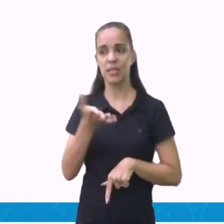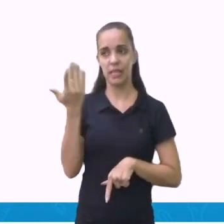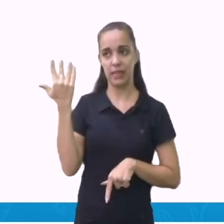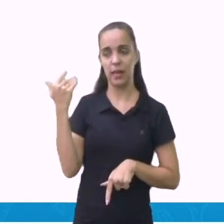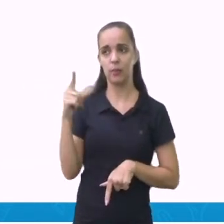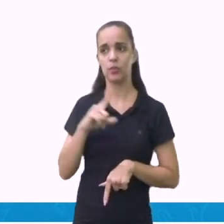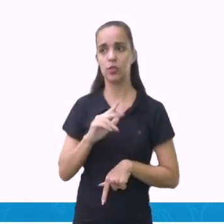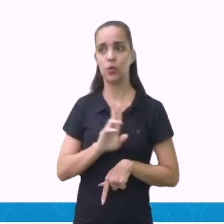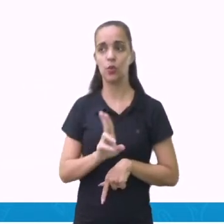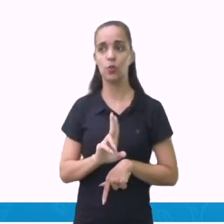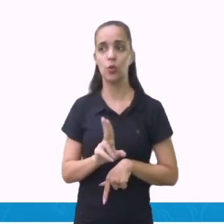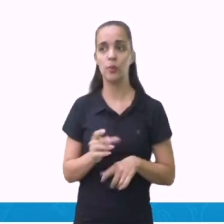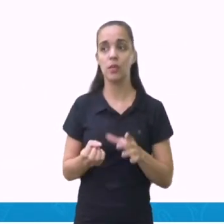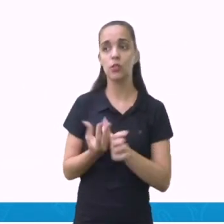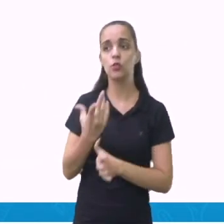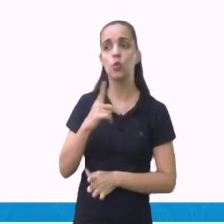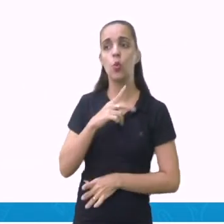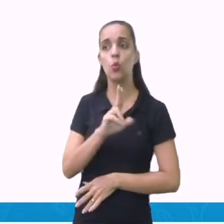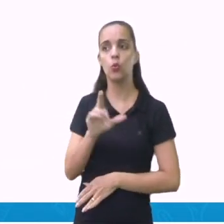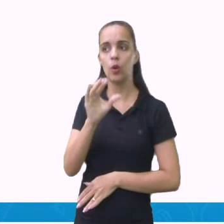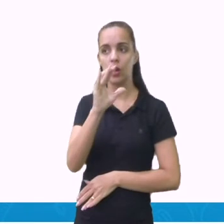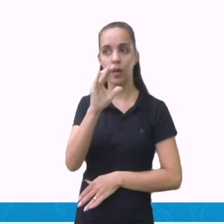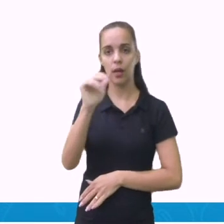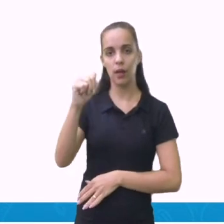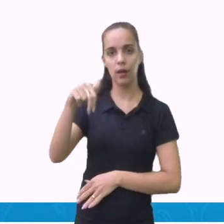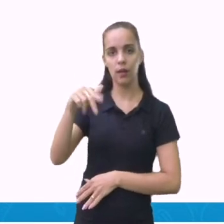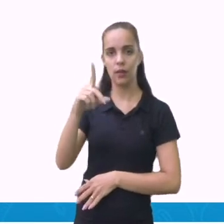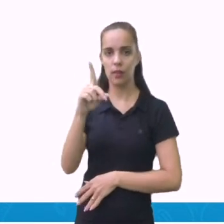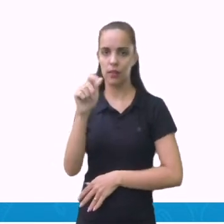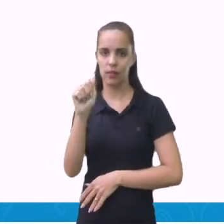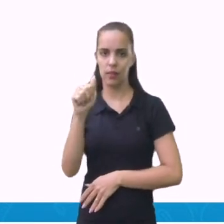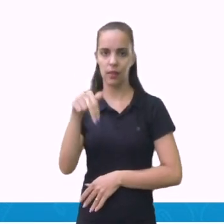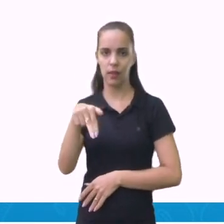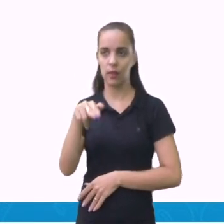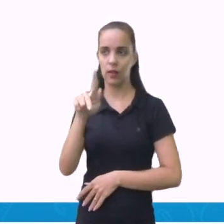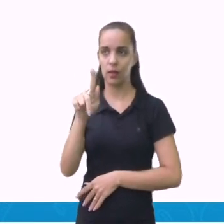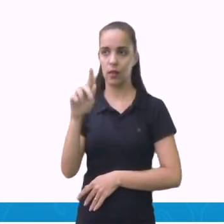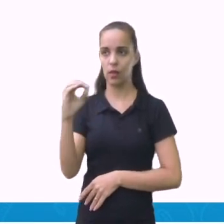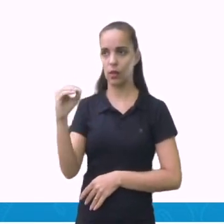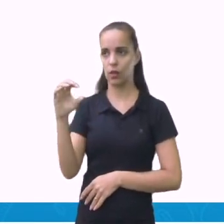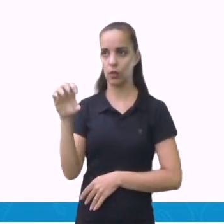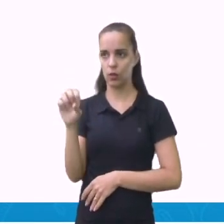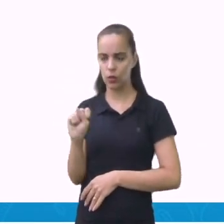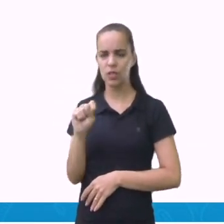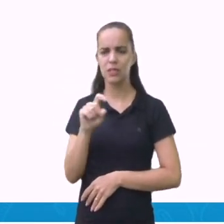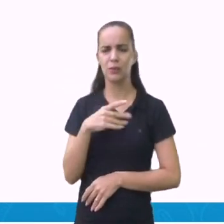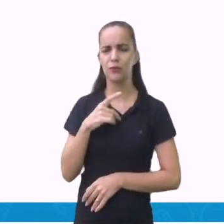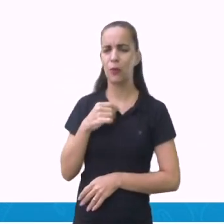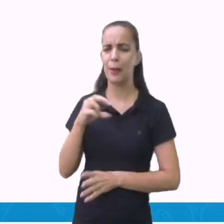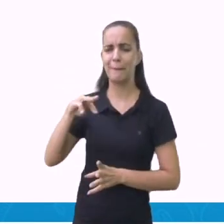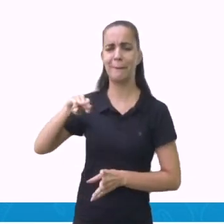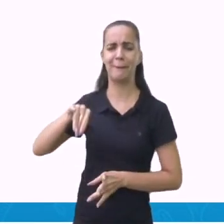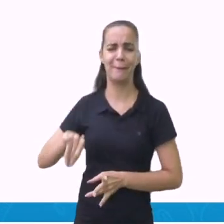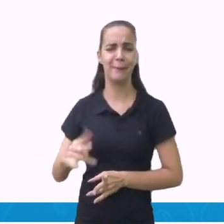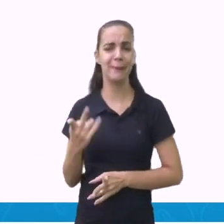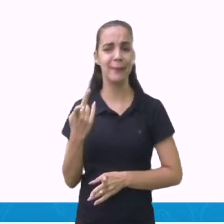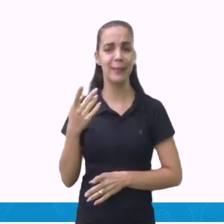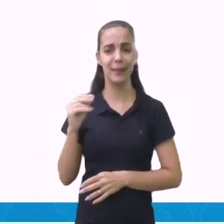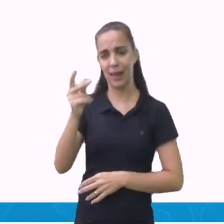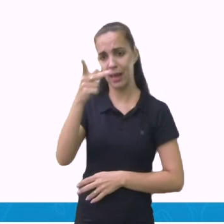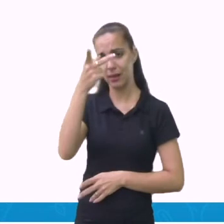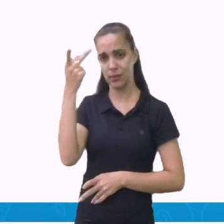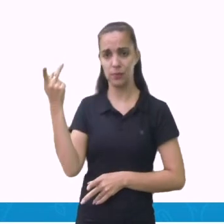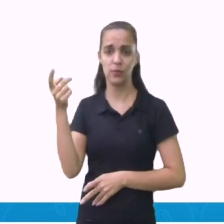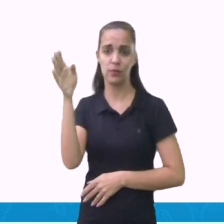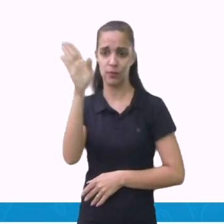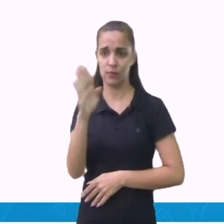época, surgiu o nome candangos. Os candangos eram milhares de brasileiros de diversos cantos do